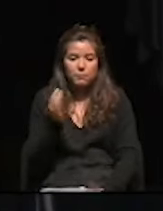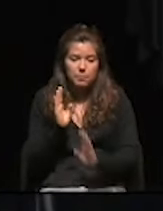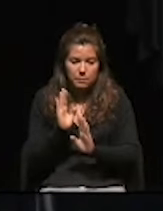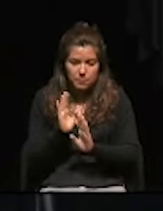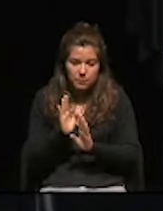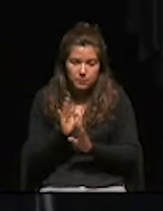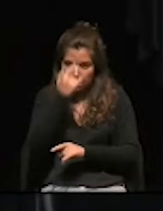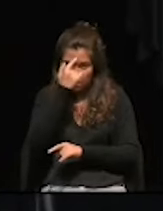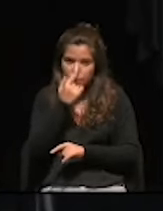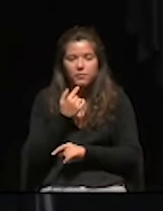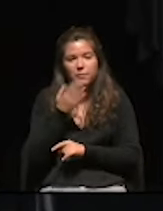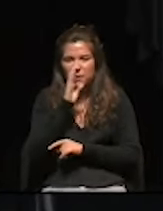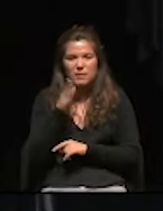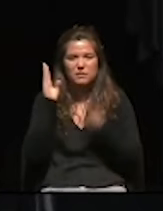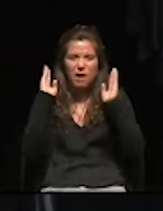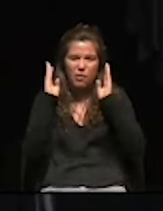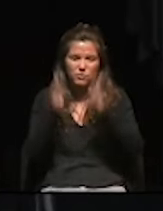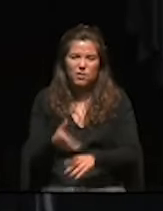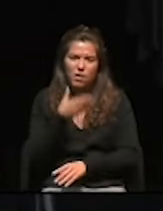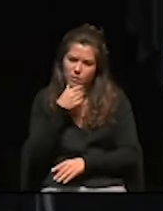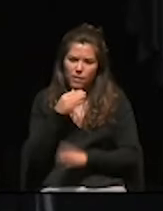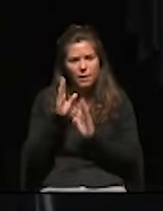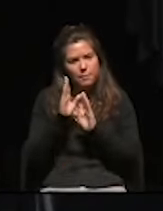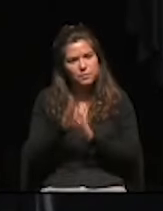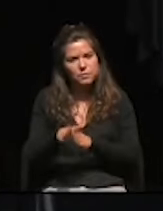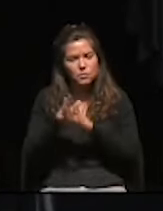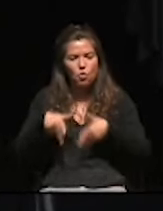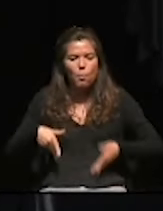deixe de ter definitivamente um perfil de autoestrada velha e passe a ser uma avenida nova,